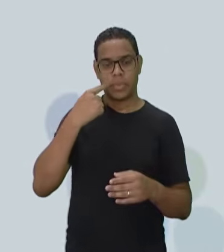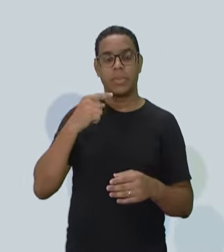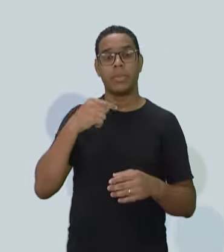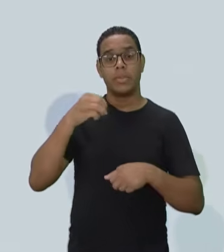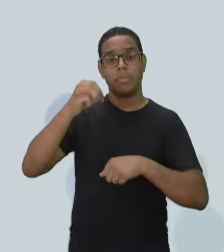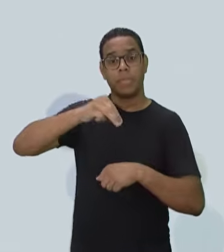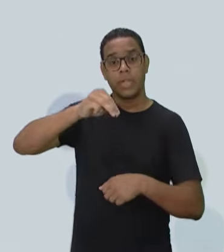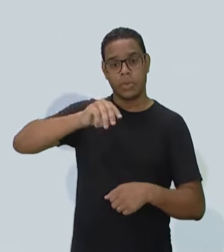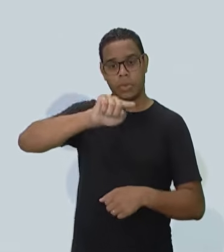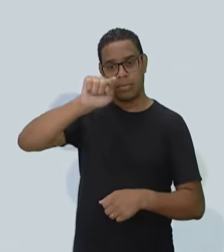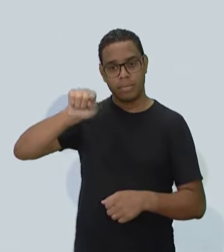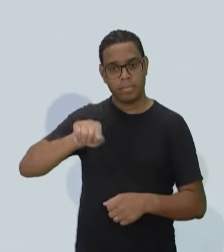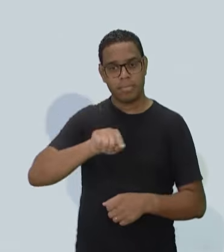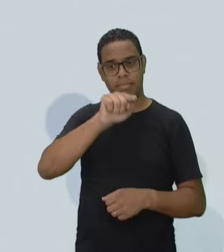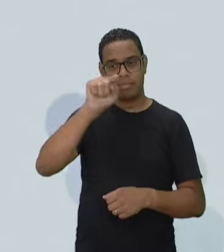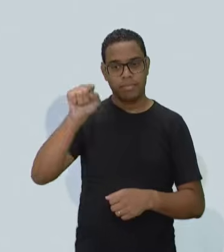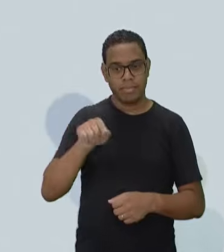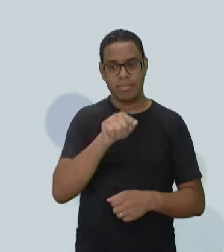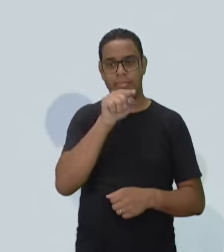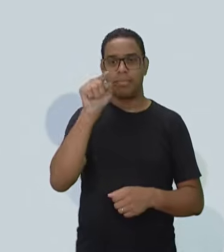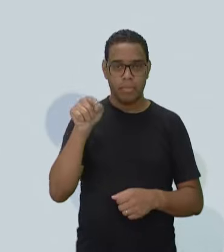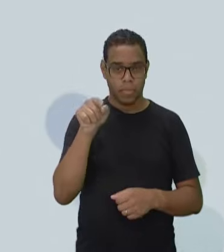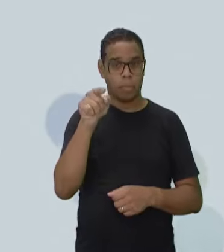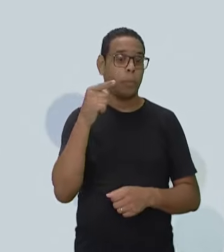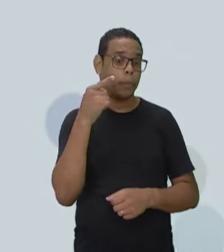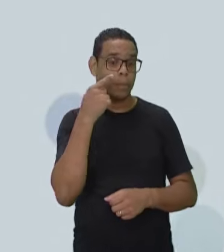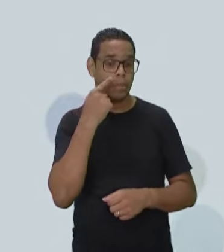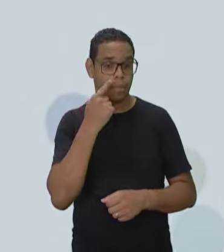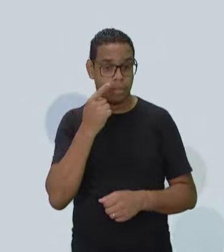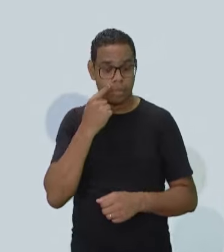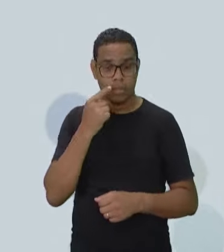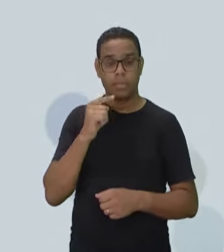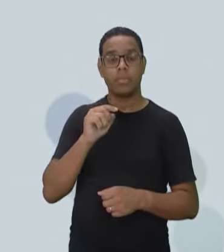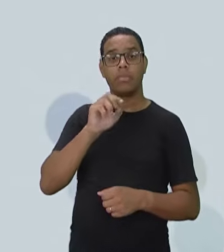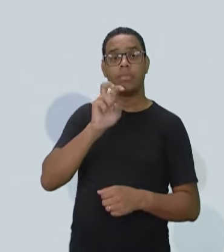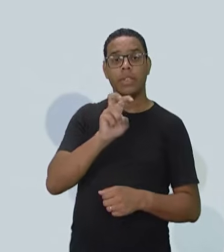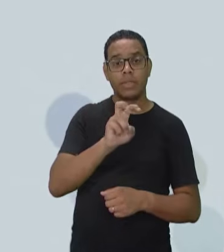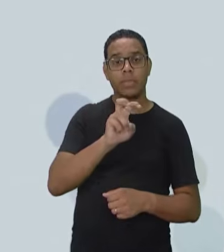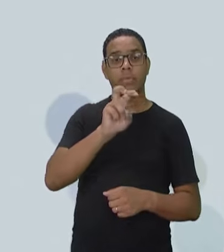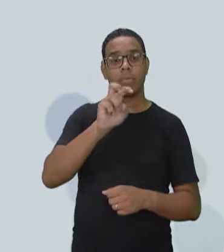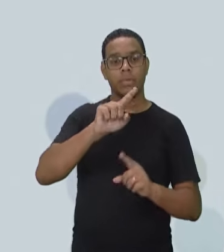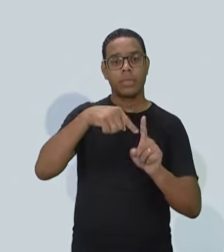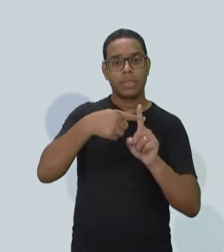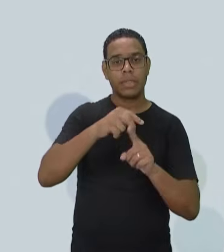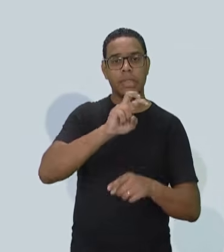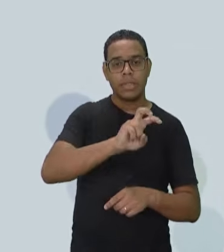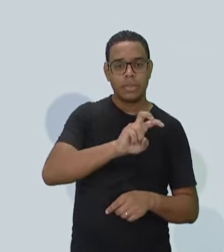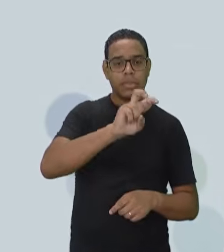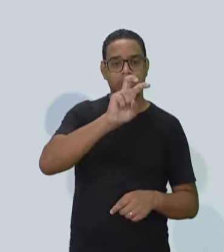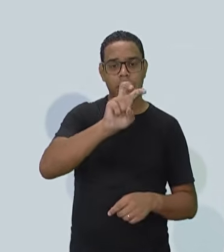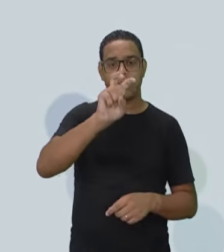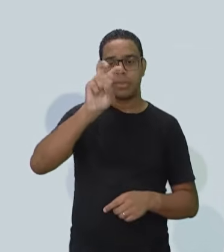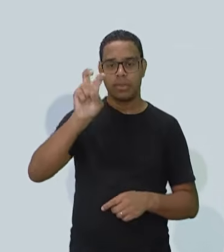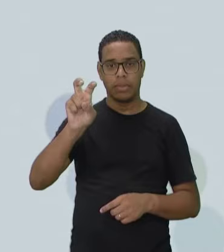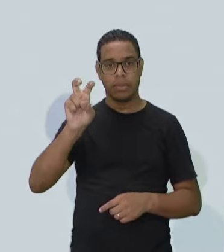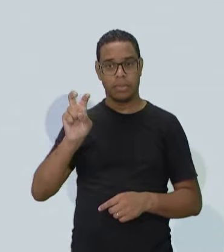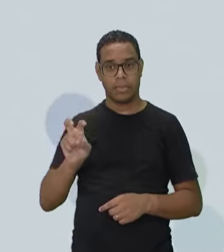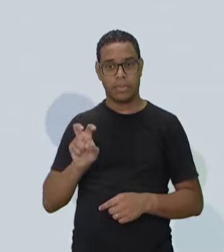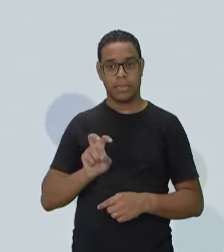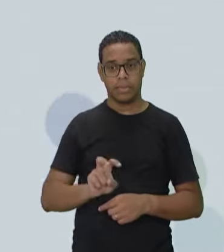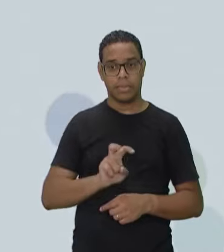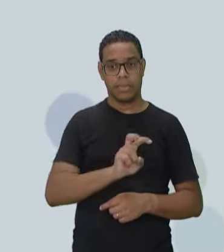dos minutos. E aí a gente vai avançar de 5 em 5 até a gente